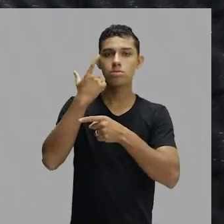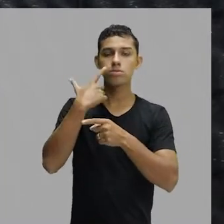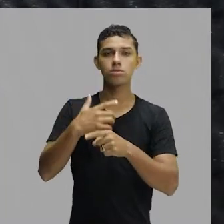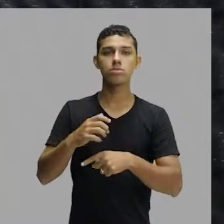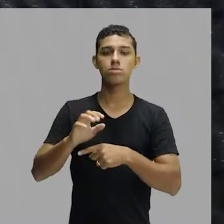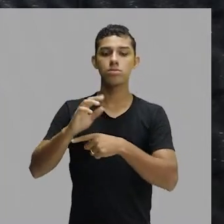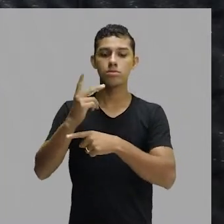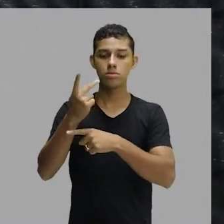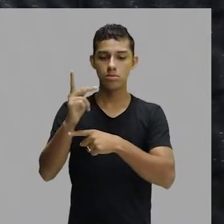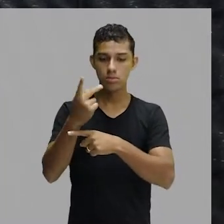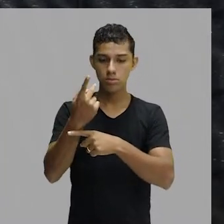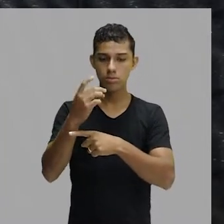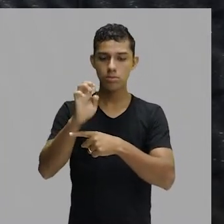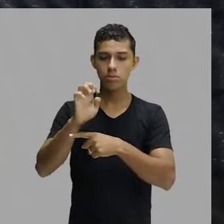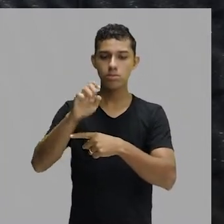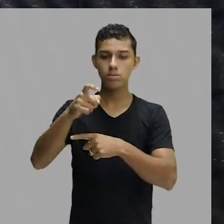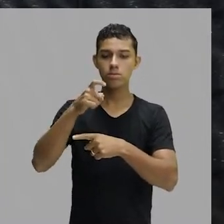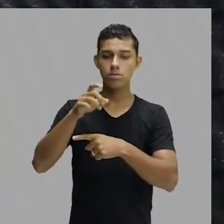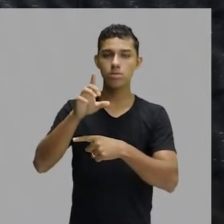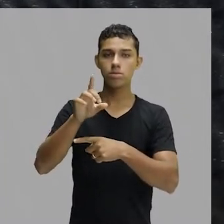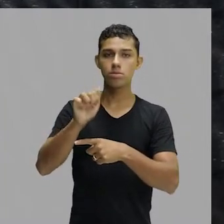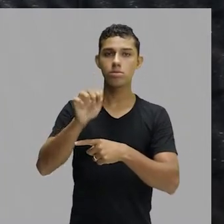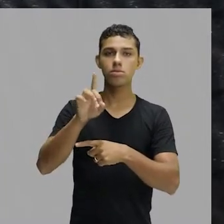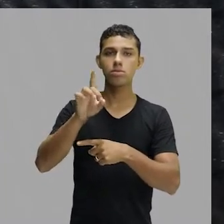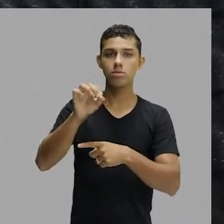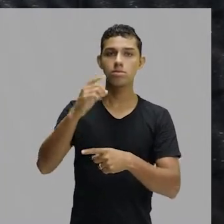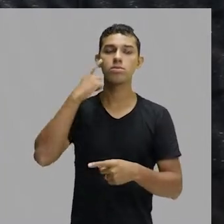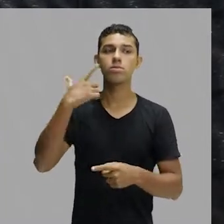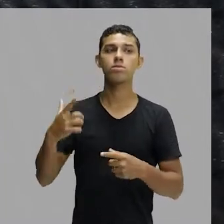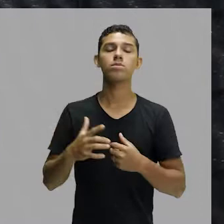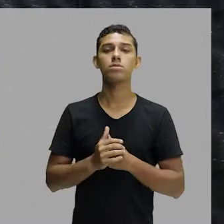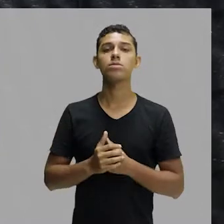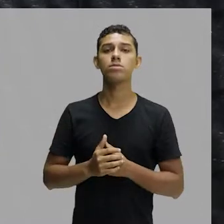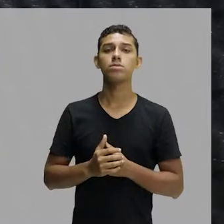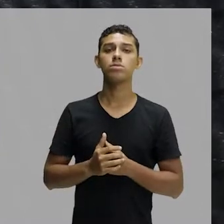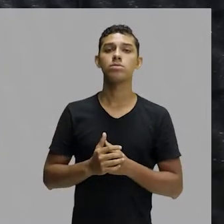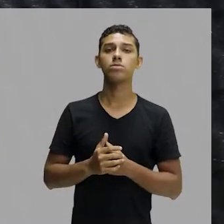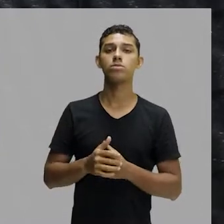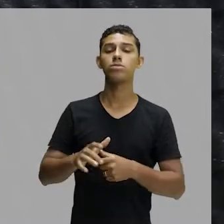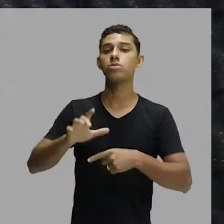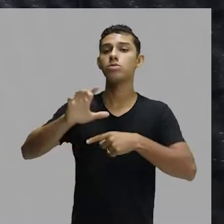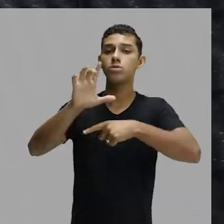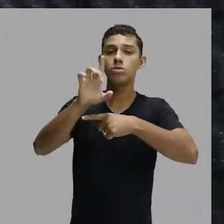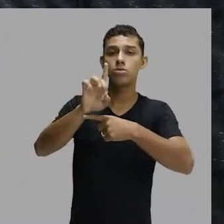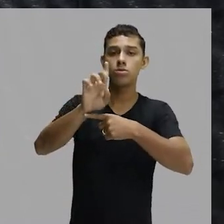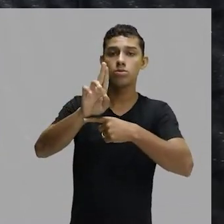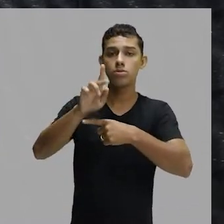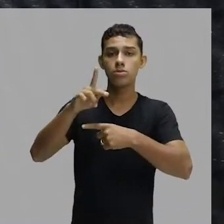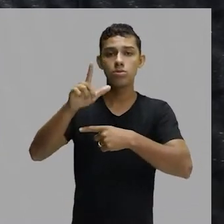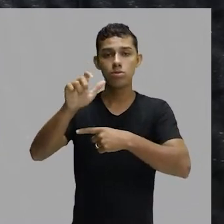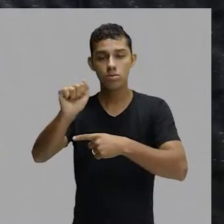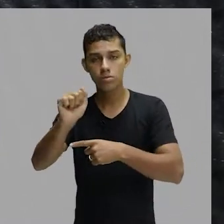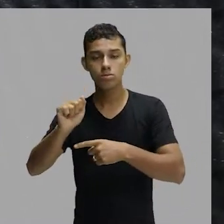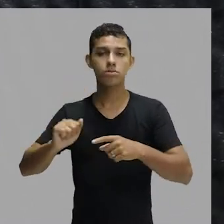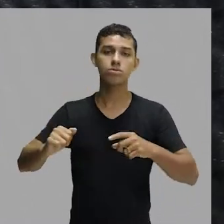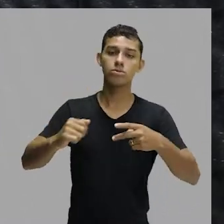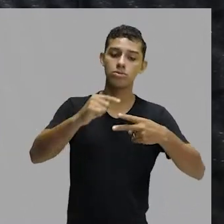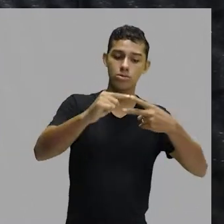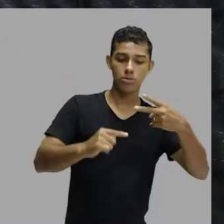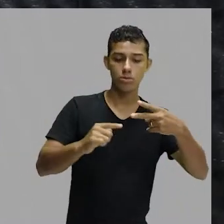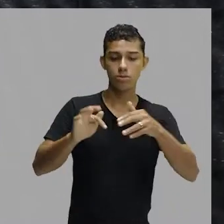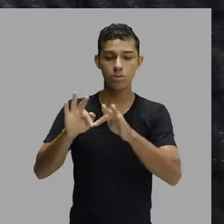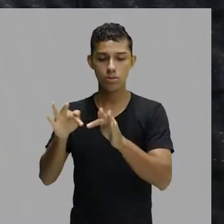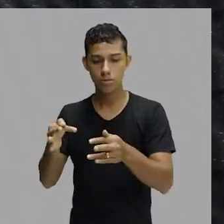apresenta ligações duplas alternadas. Ligação dupla, simples, dupla, simples, dupla, simples, certo? Esse aqui é o